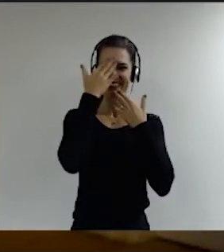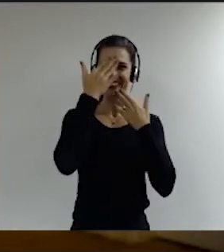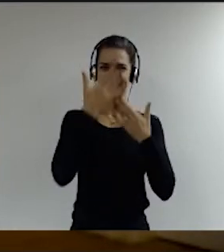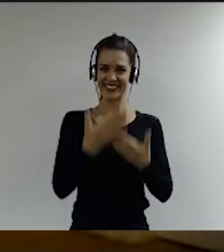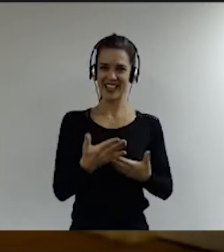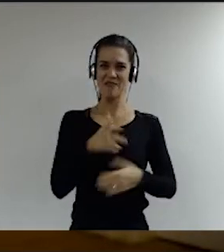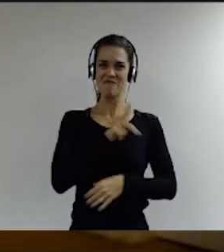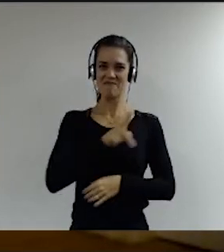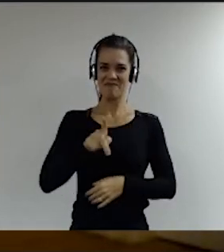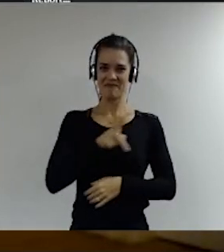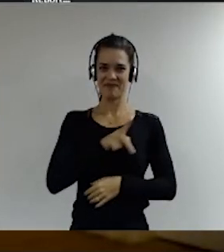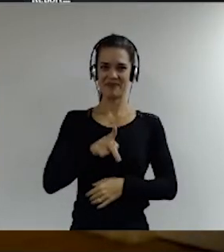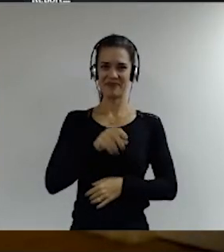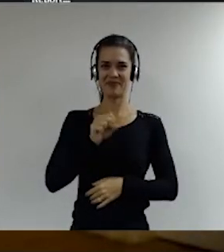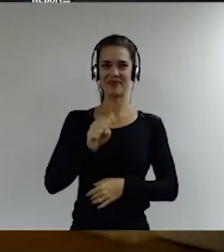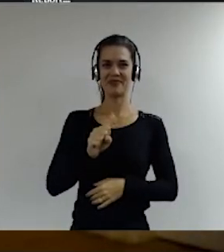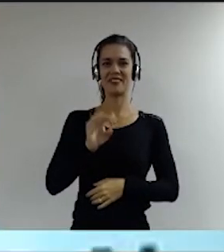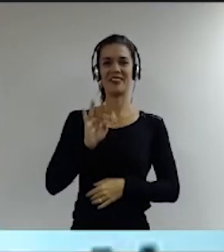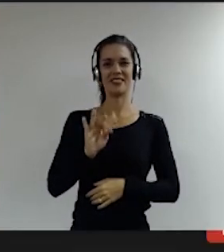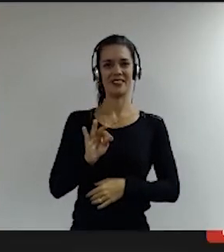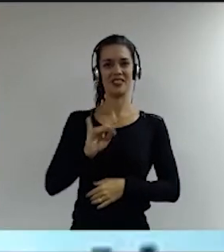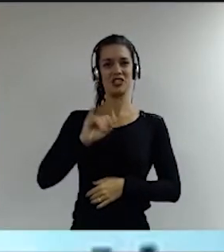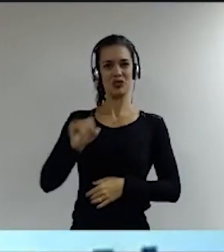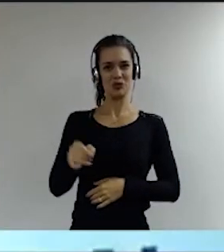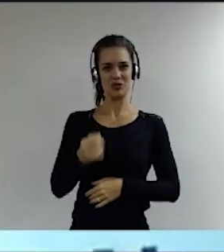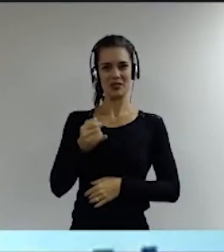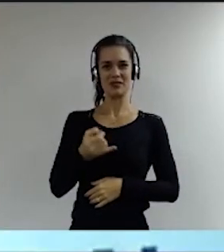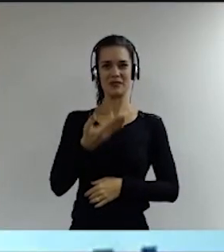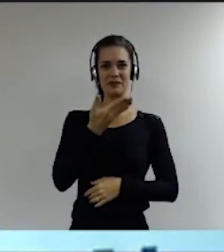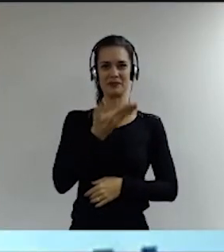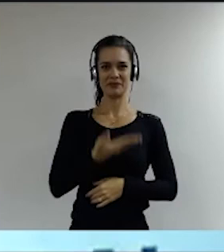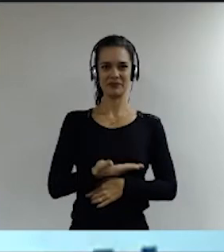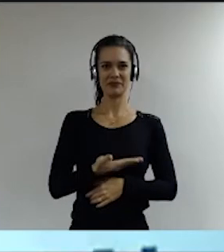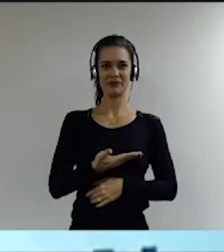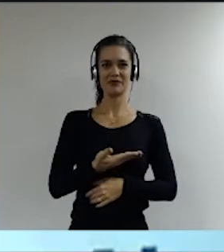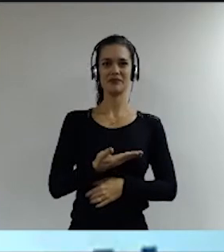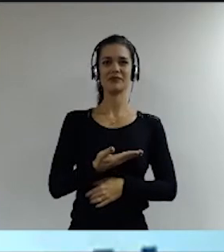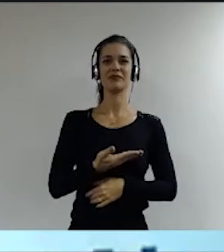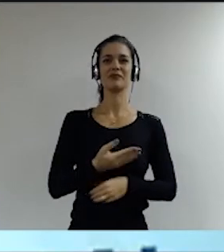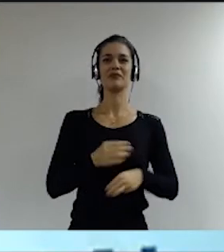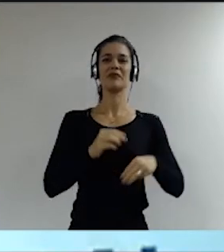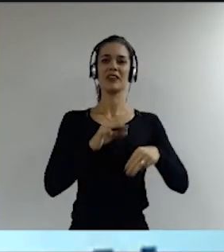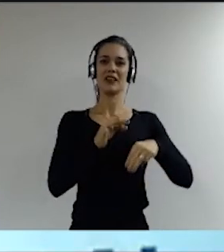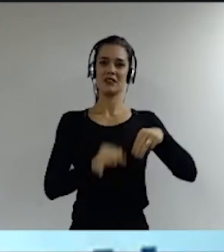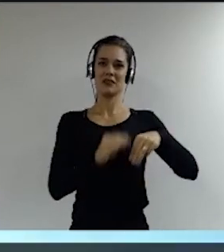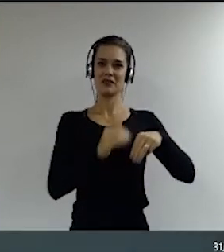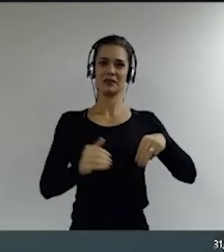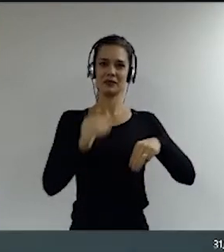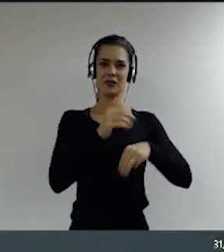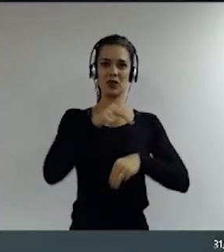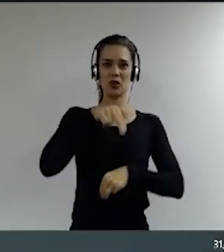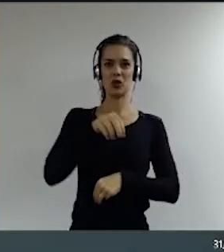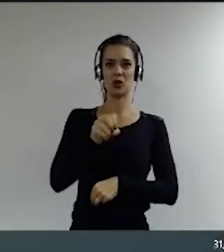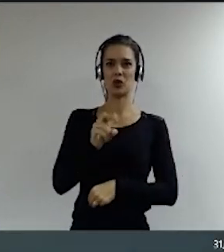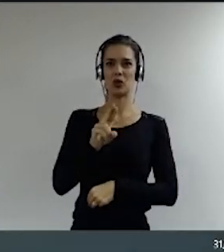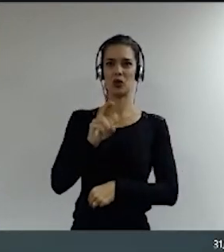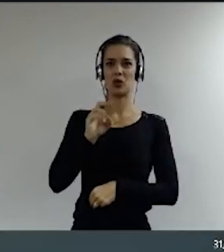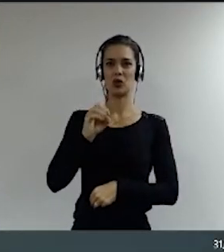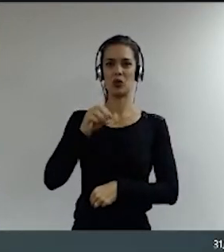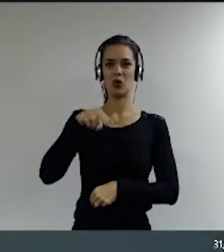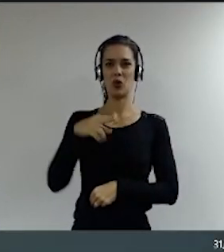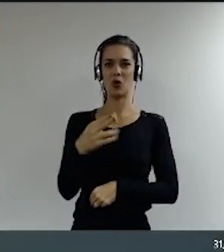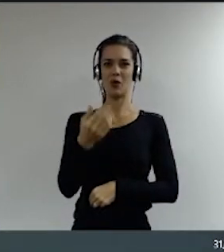Agradecemos ao presidente do Superior Tribunal de Justiça, ministro João Otávio de Noronha, pela